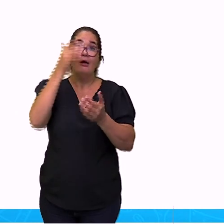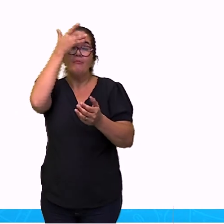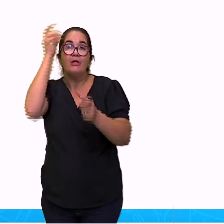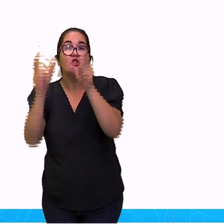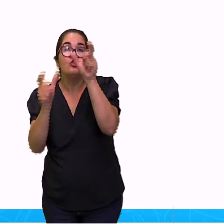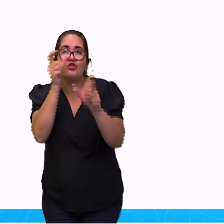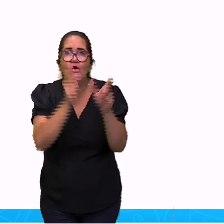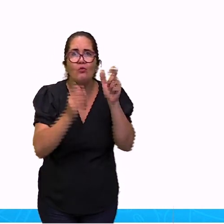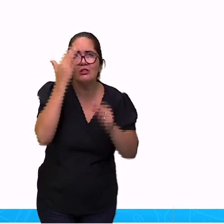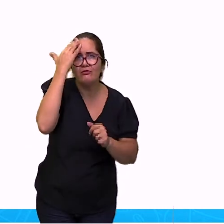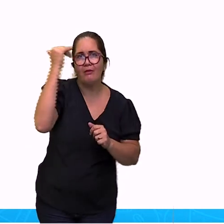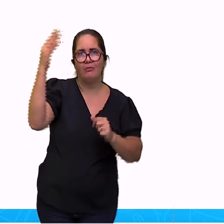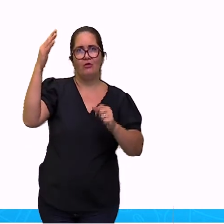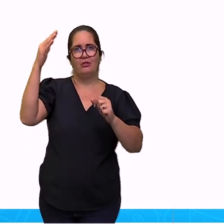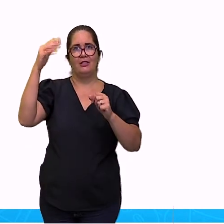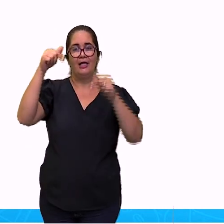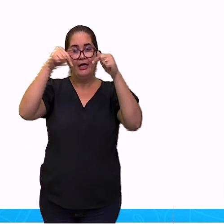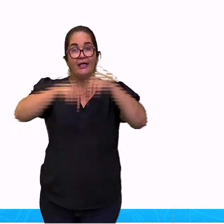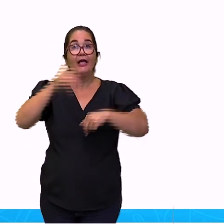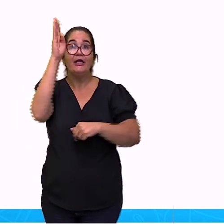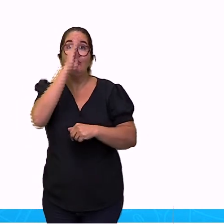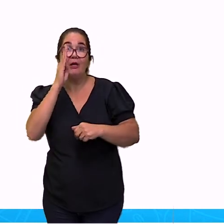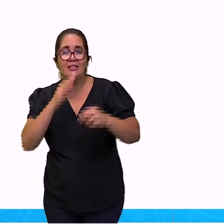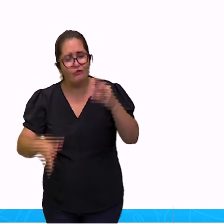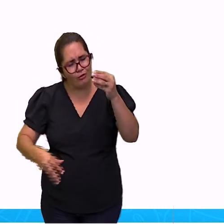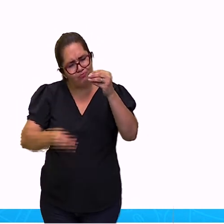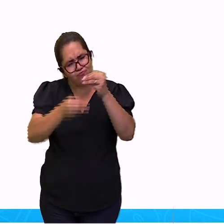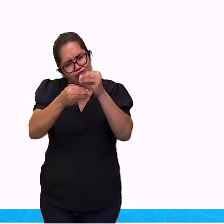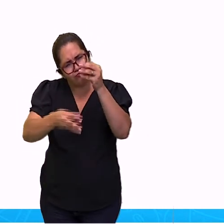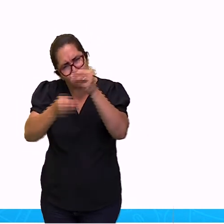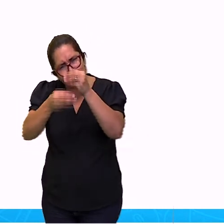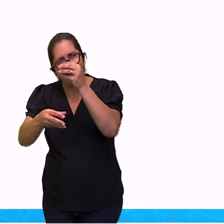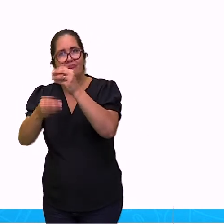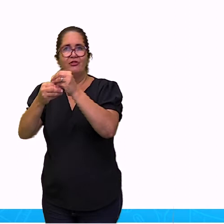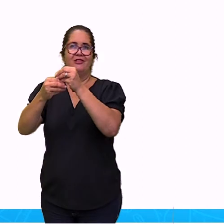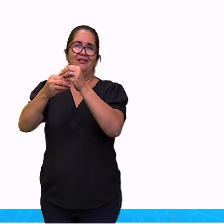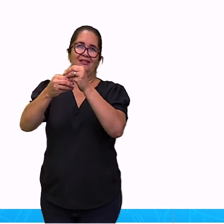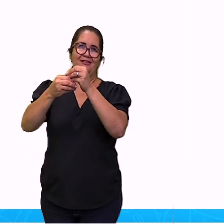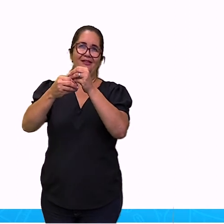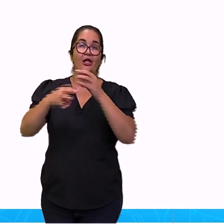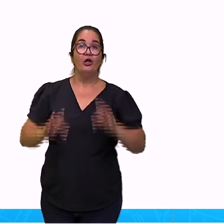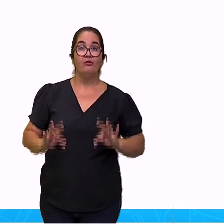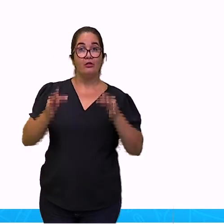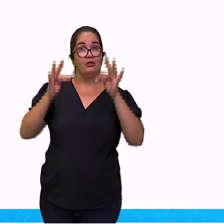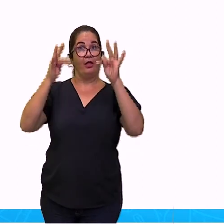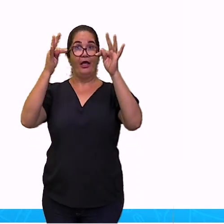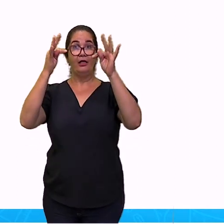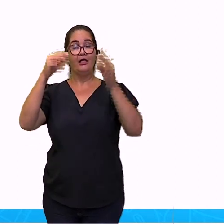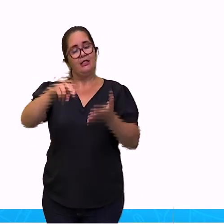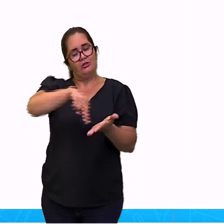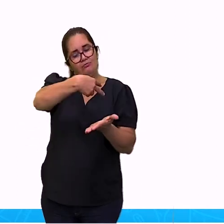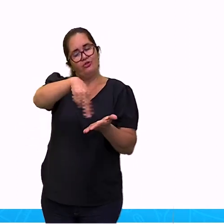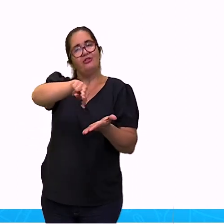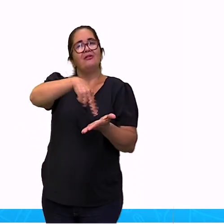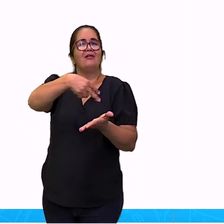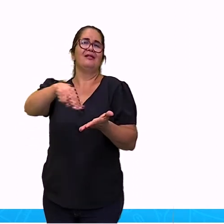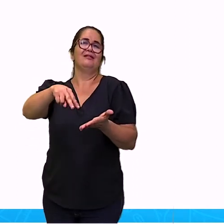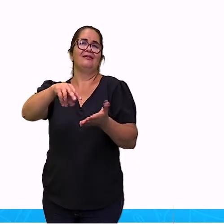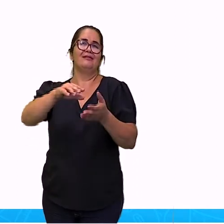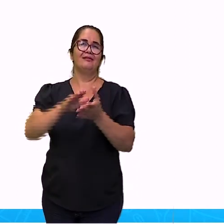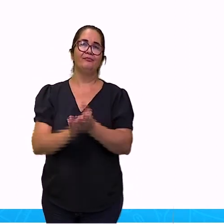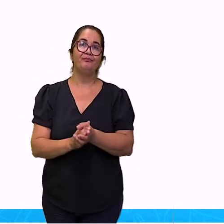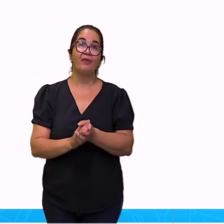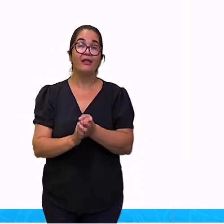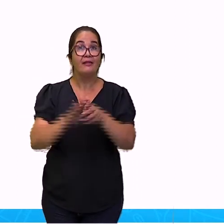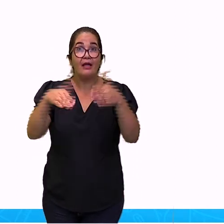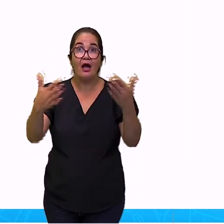e dinâmica. Temos aqui o primeiro balé no Brasil, como eu disse, né? Rio de Janeiro.